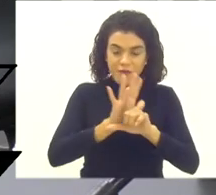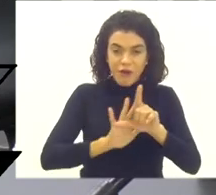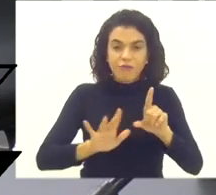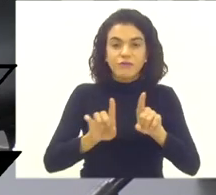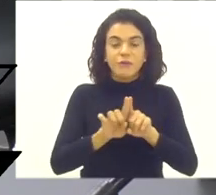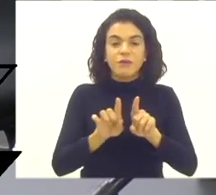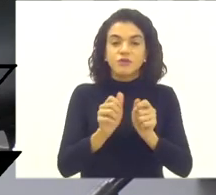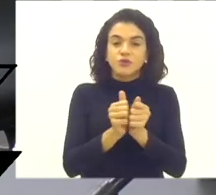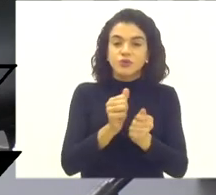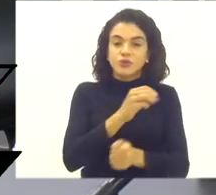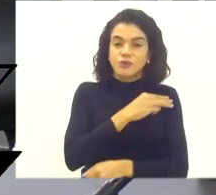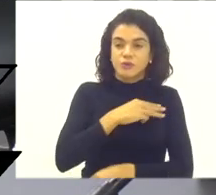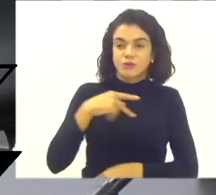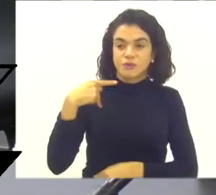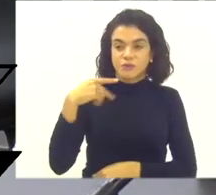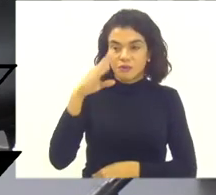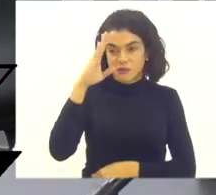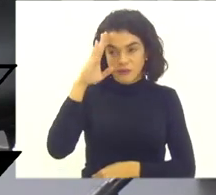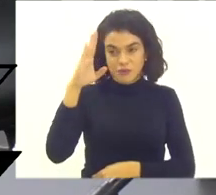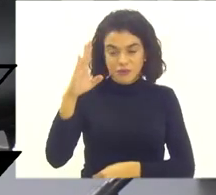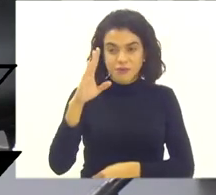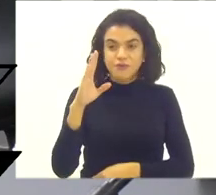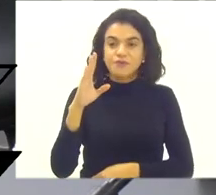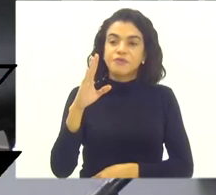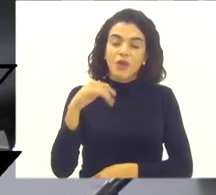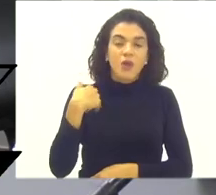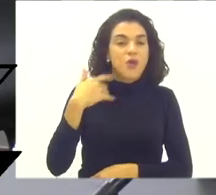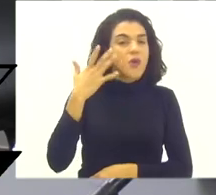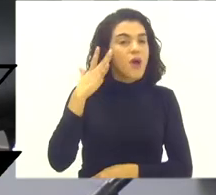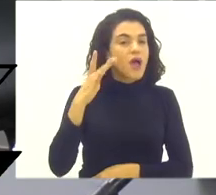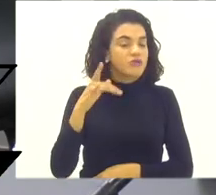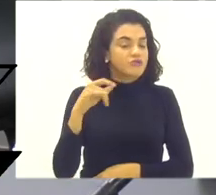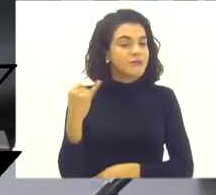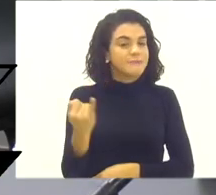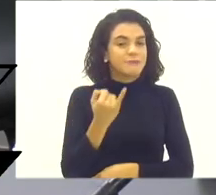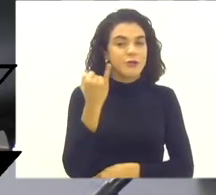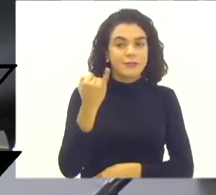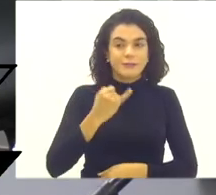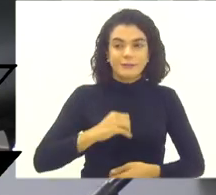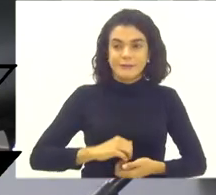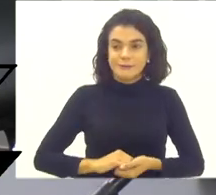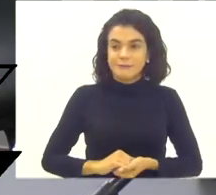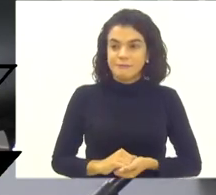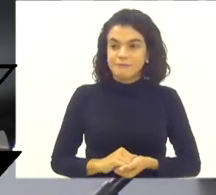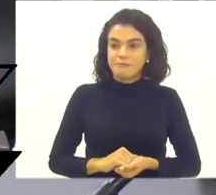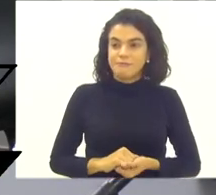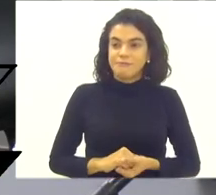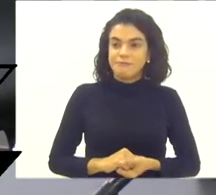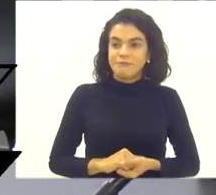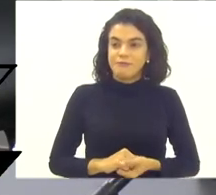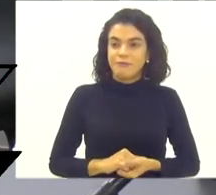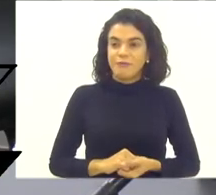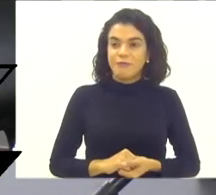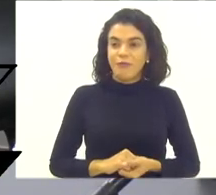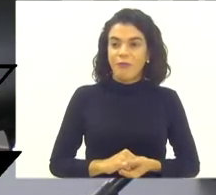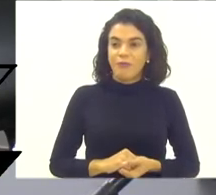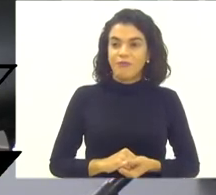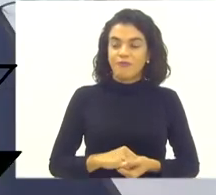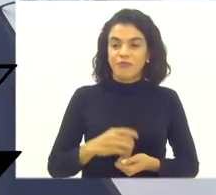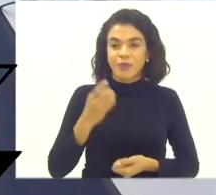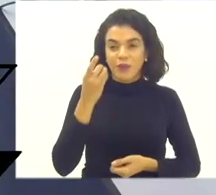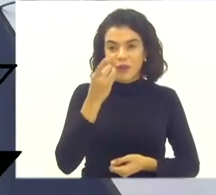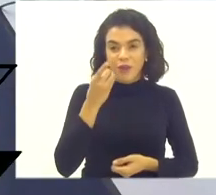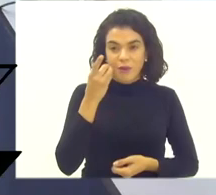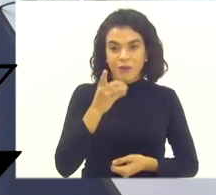com o Ministério Público principalmente né Eu acho que é importante deputada Dani